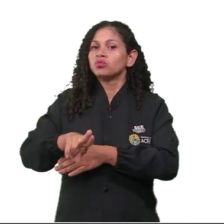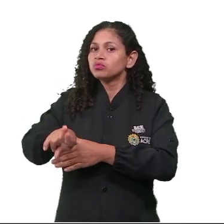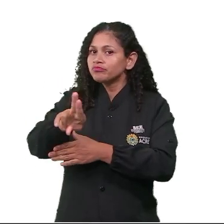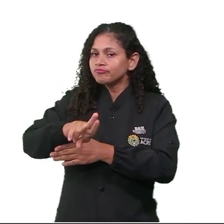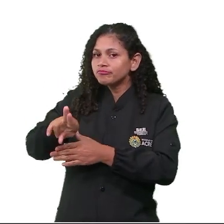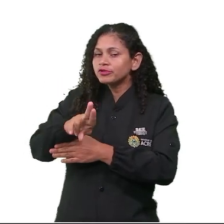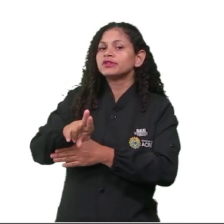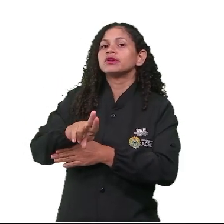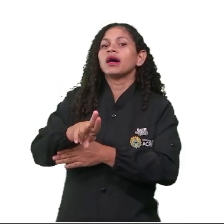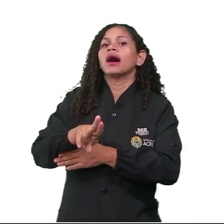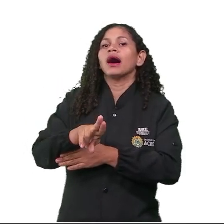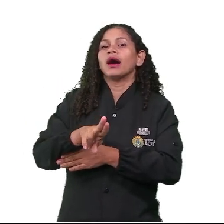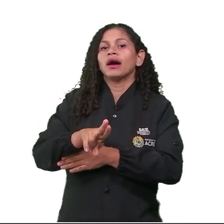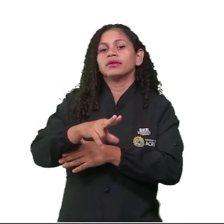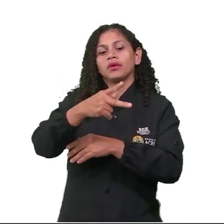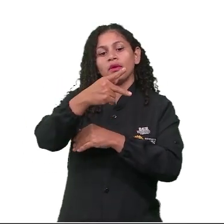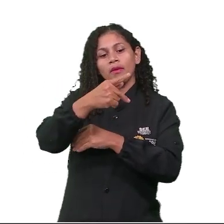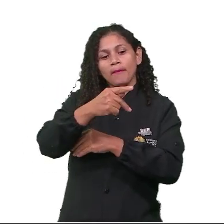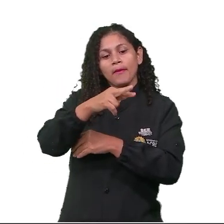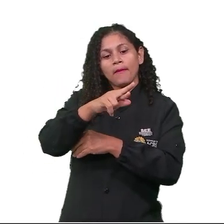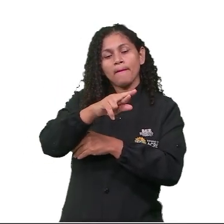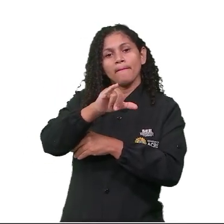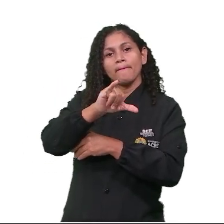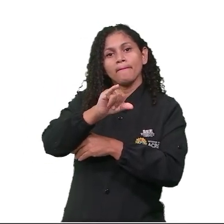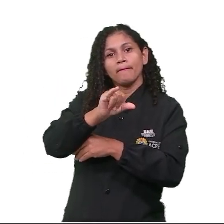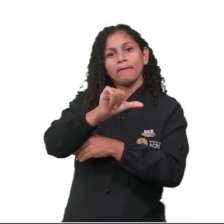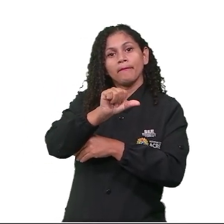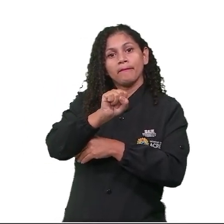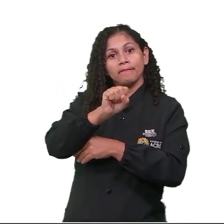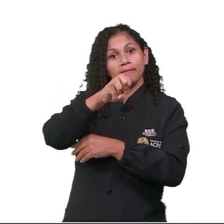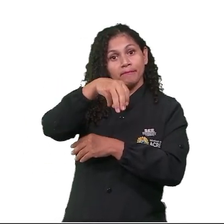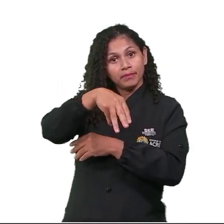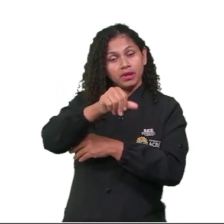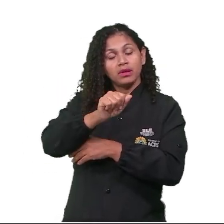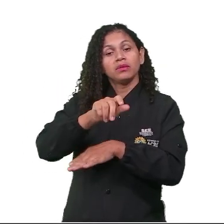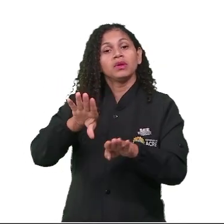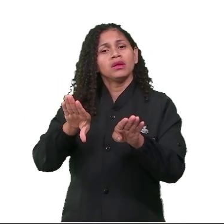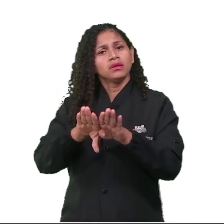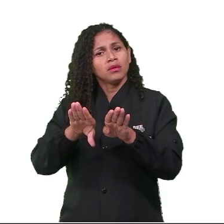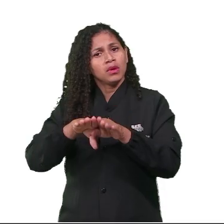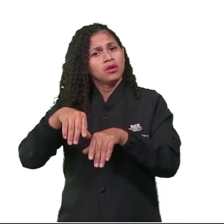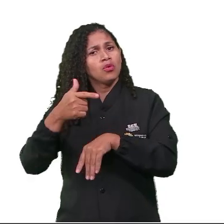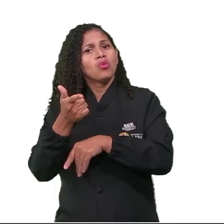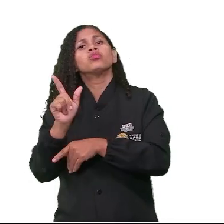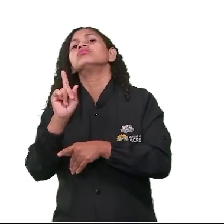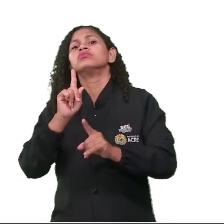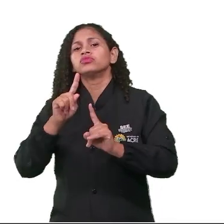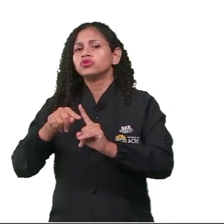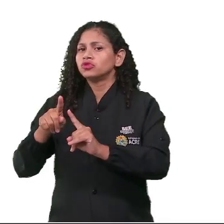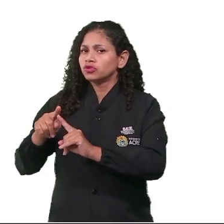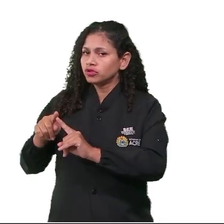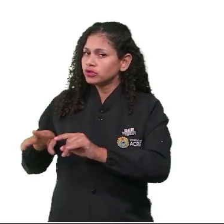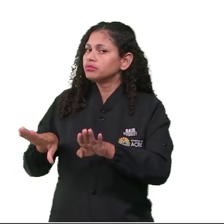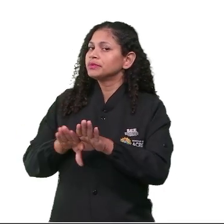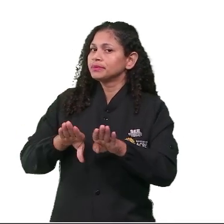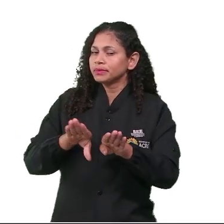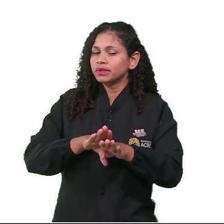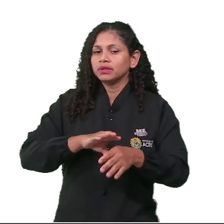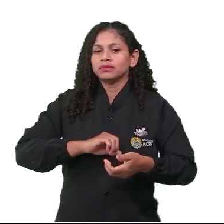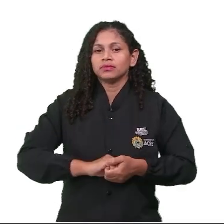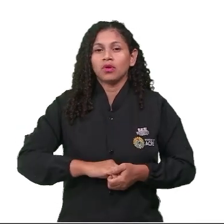para o prisma, que é um sólido geométrico, como para outros que virão nas próximas aulas. Então, acompanhe comigo a